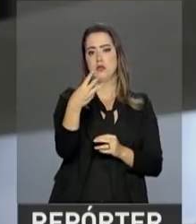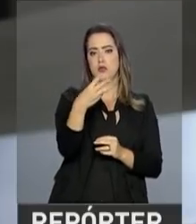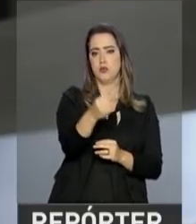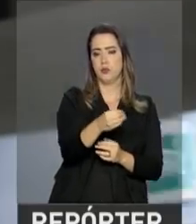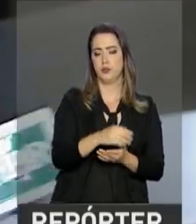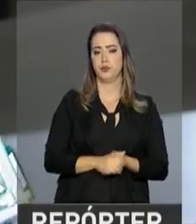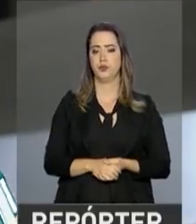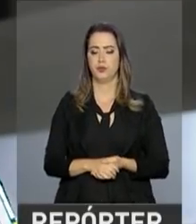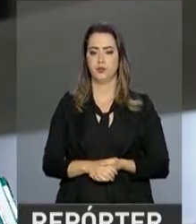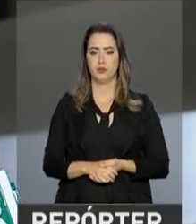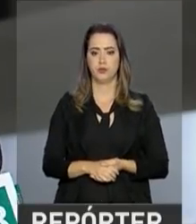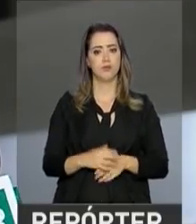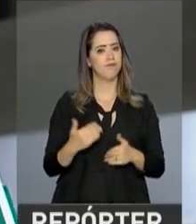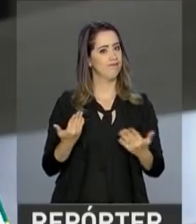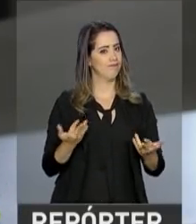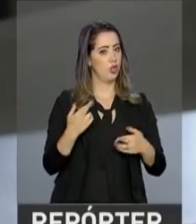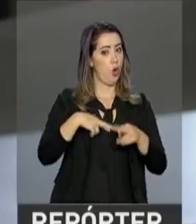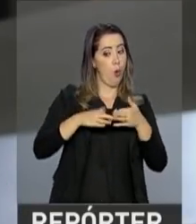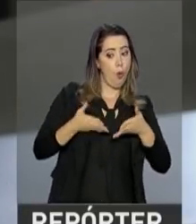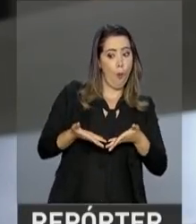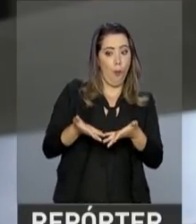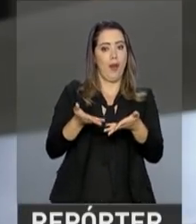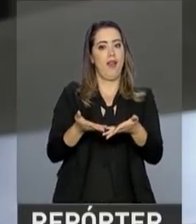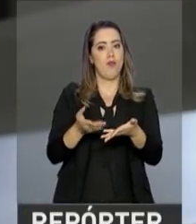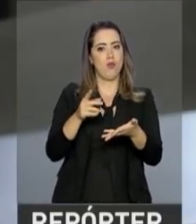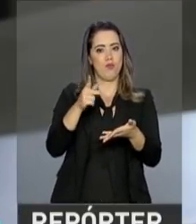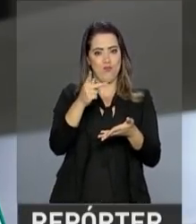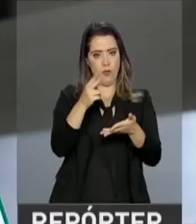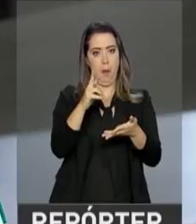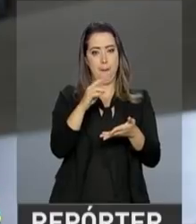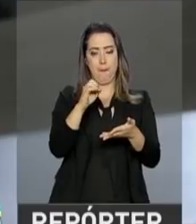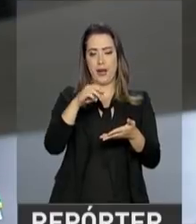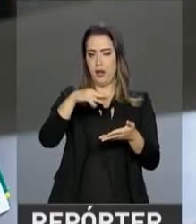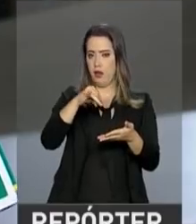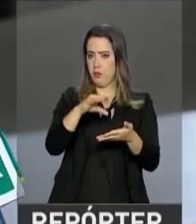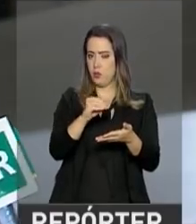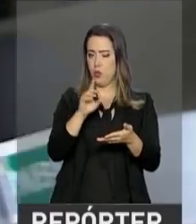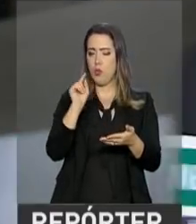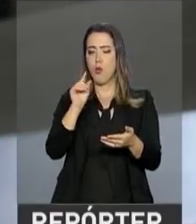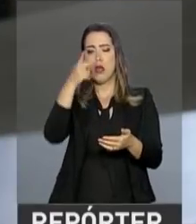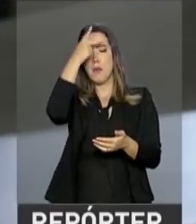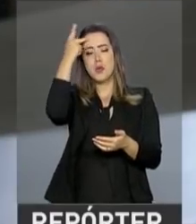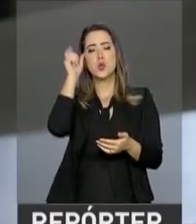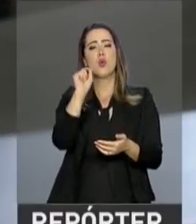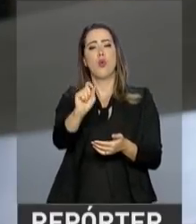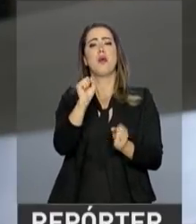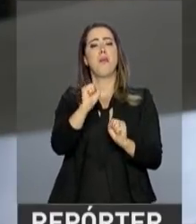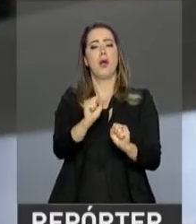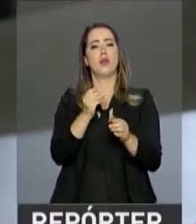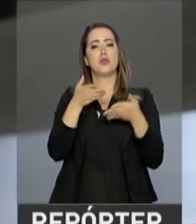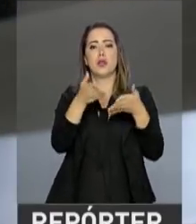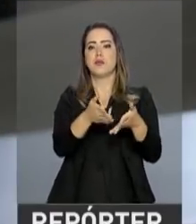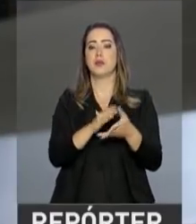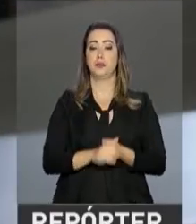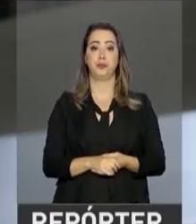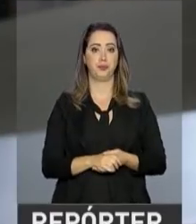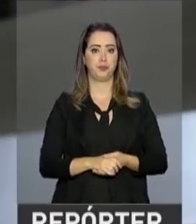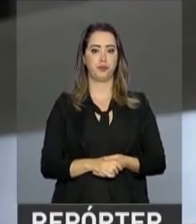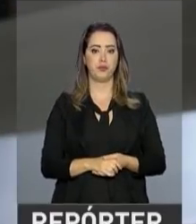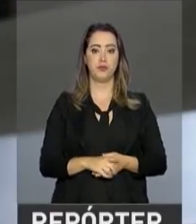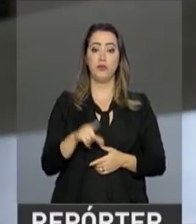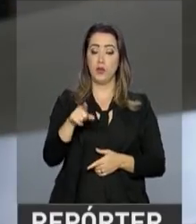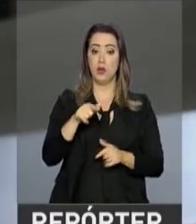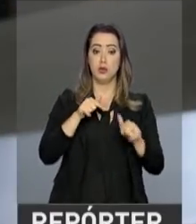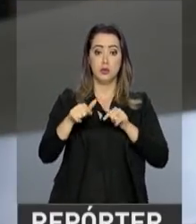estabelecido e quanto ao prémio desce brasil qual é o objetivo e quem pode participar o prêmio está absolutamente associado ao esforço